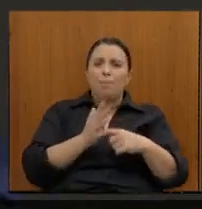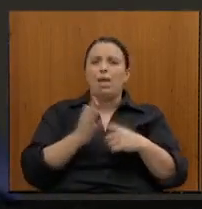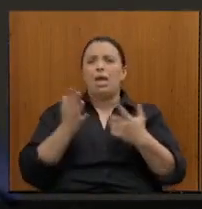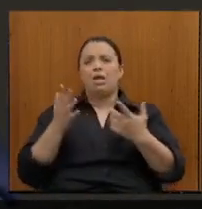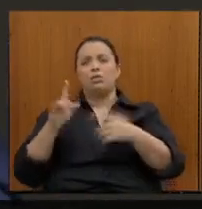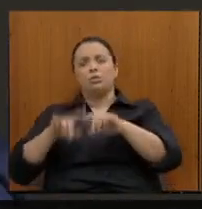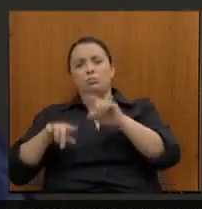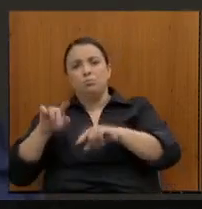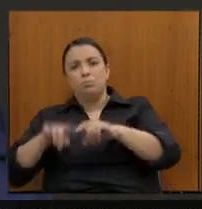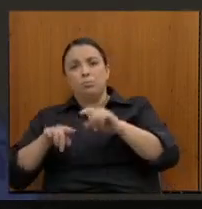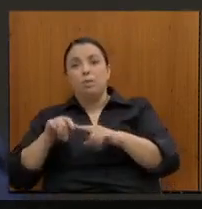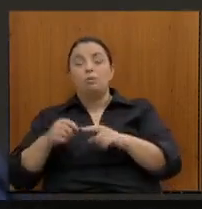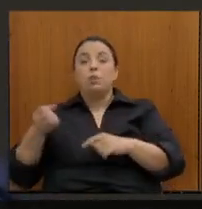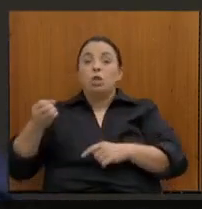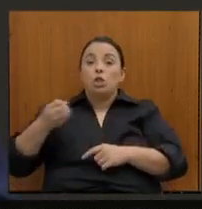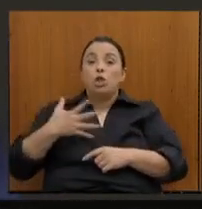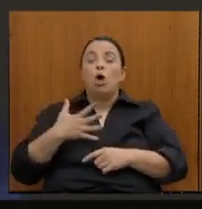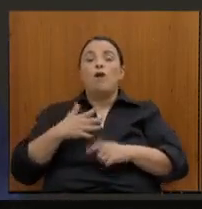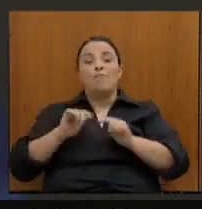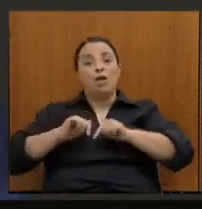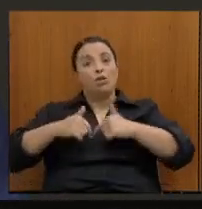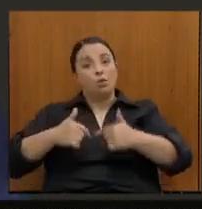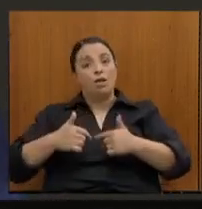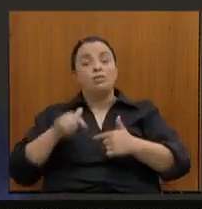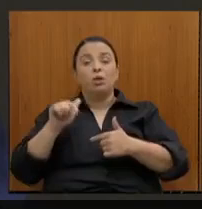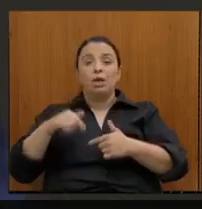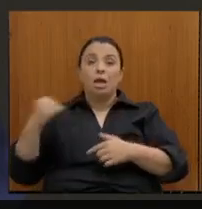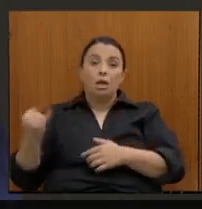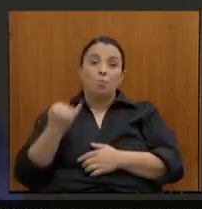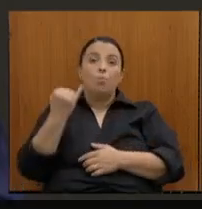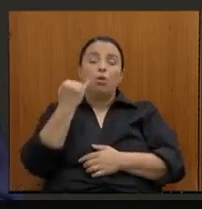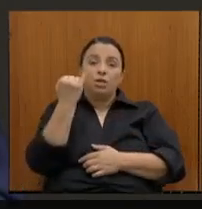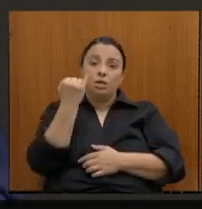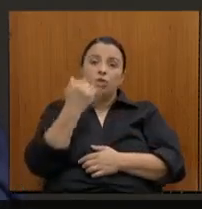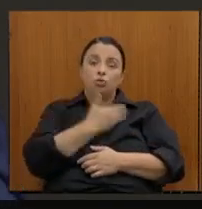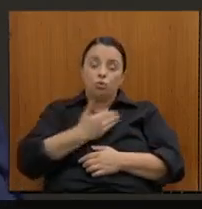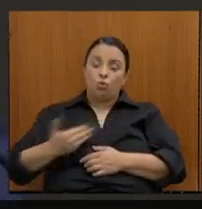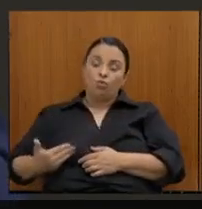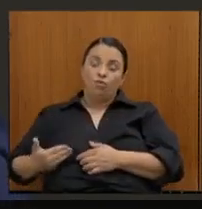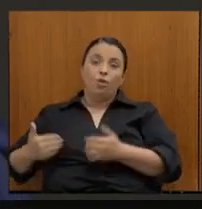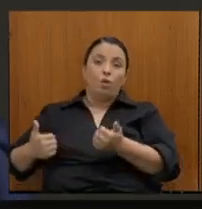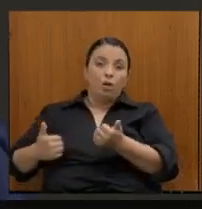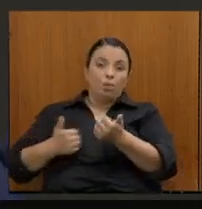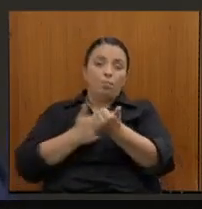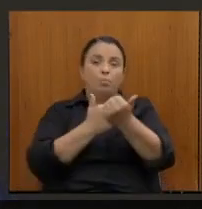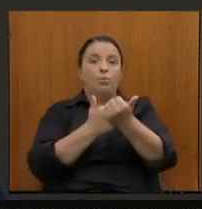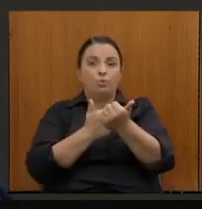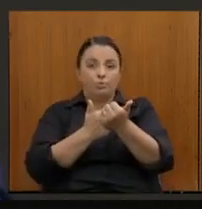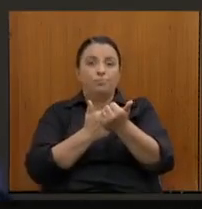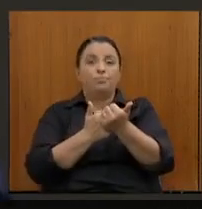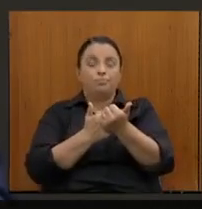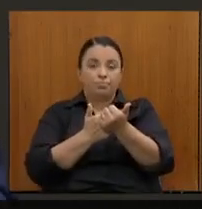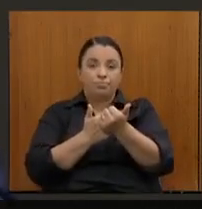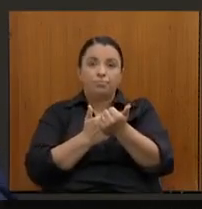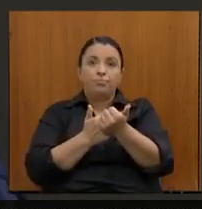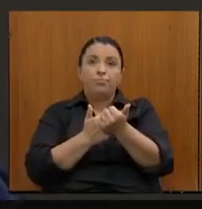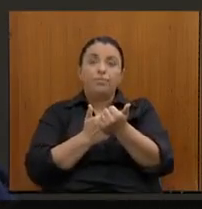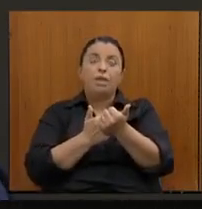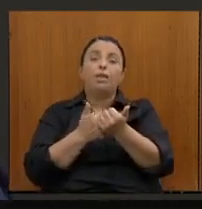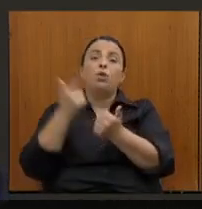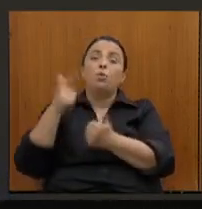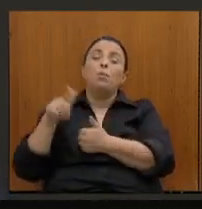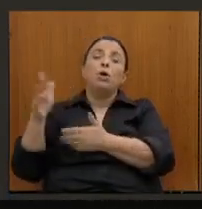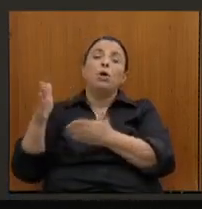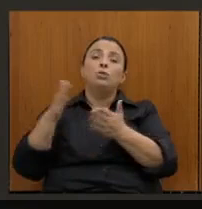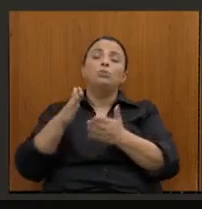nova forma de atuação e é muito importante tem esse apoio governamental no próximo então nós estamos ali mostrando